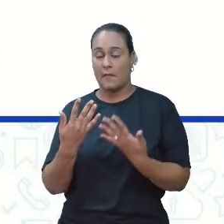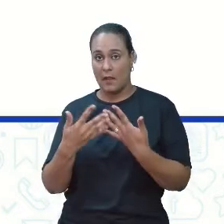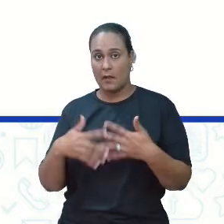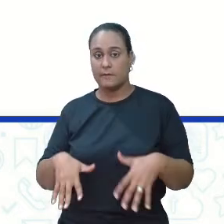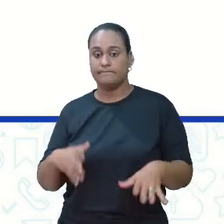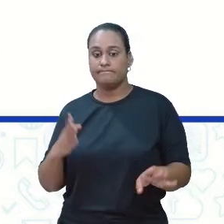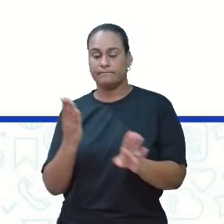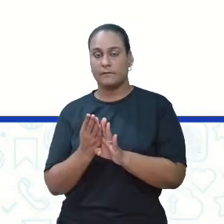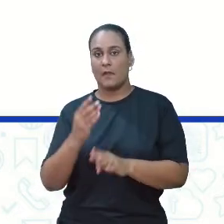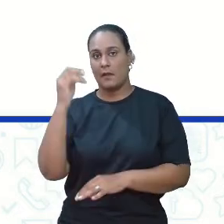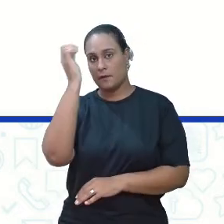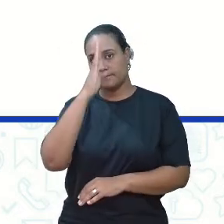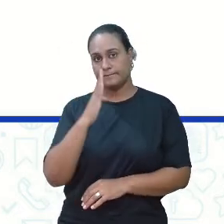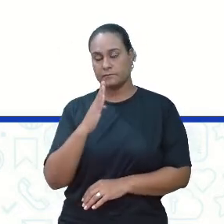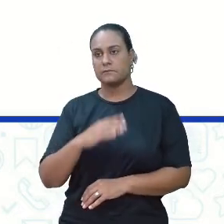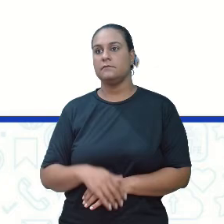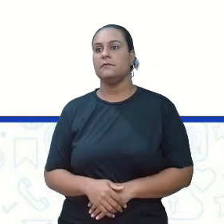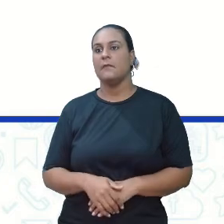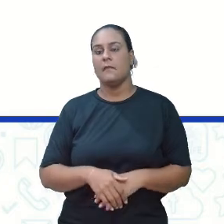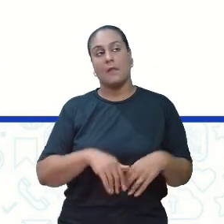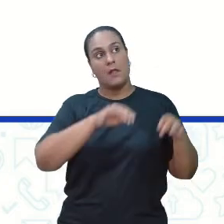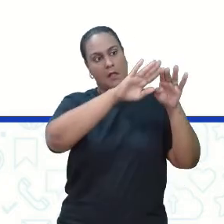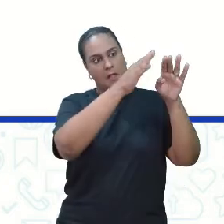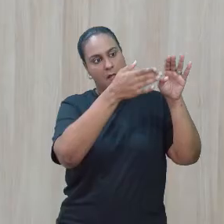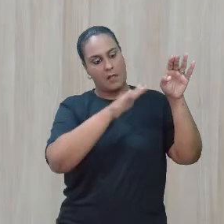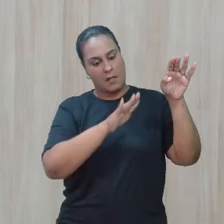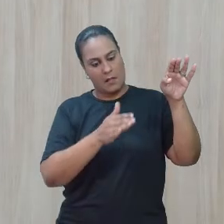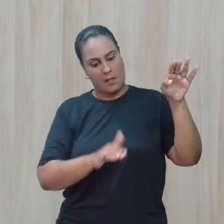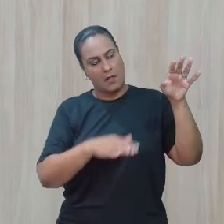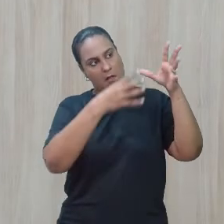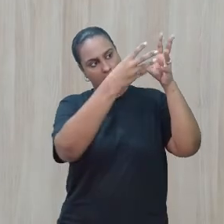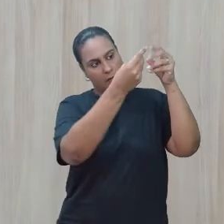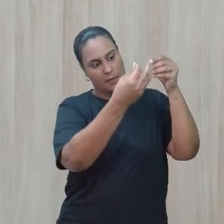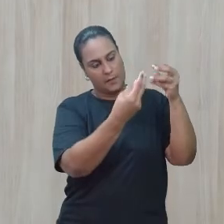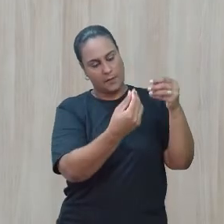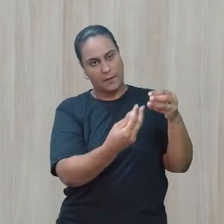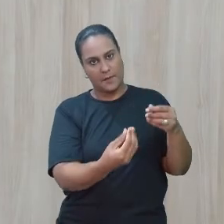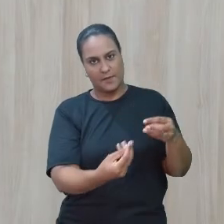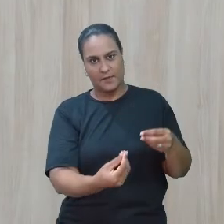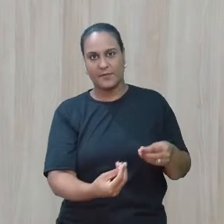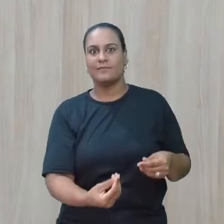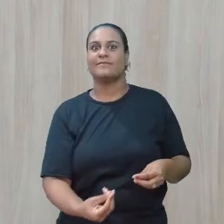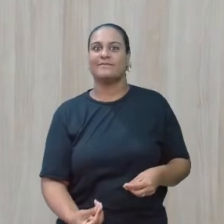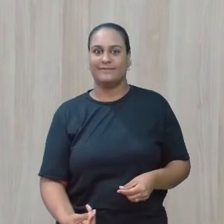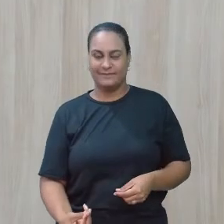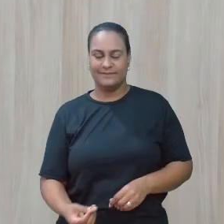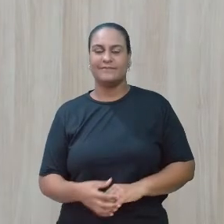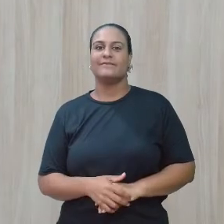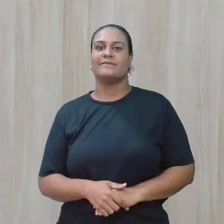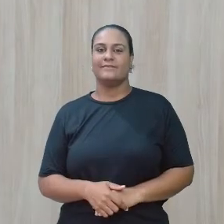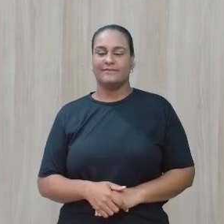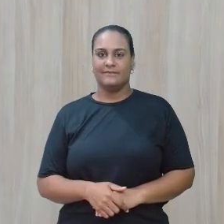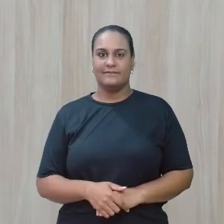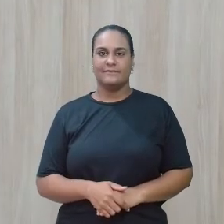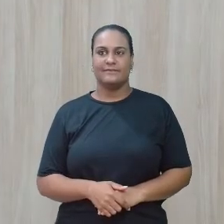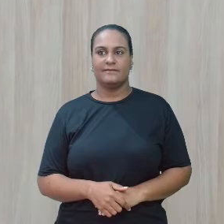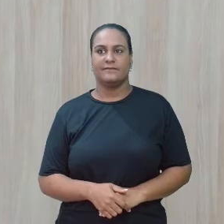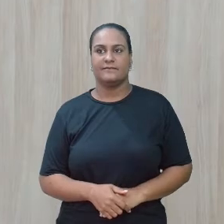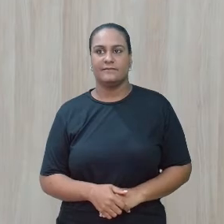encontra aqui no Brasil. E deslizamento de encostas e morro, que o professor Gilson também citou aí anteriormente para